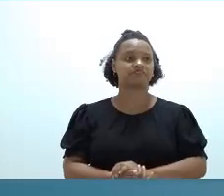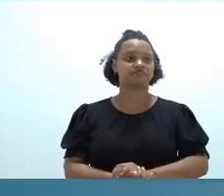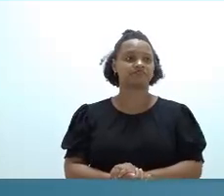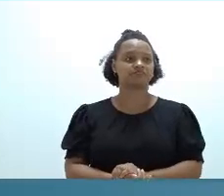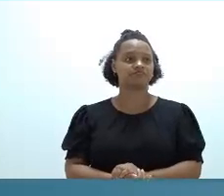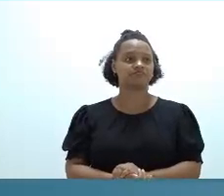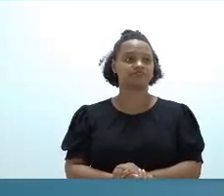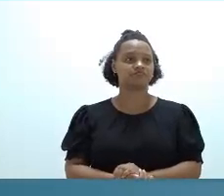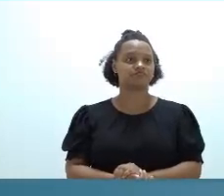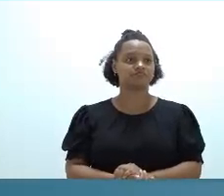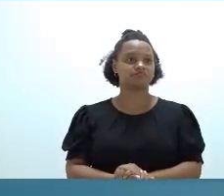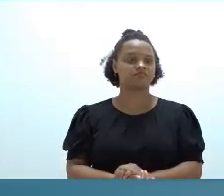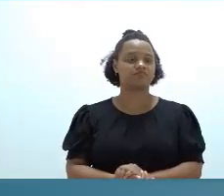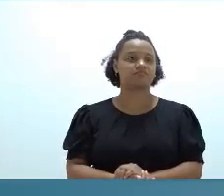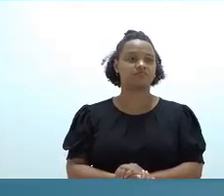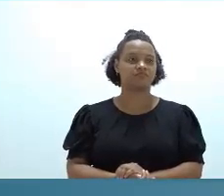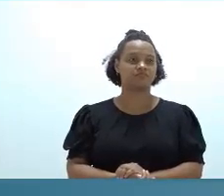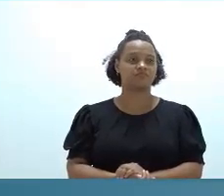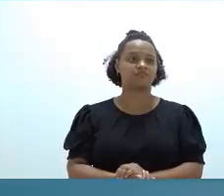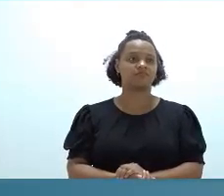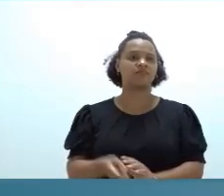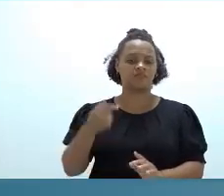Eu queria que constasse nada.